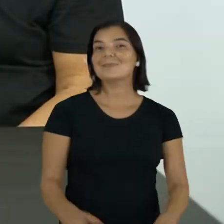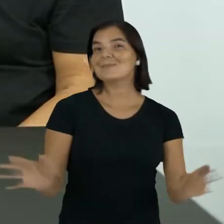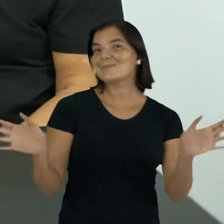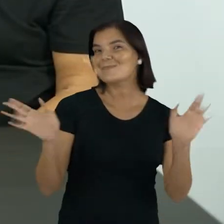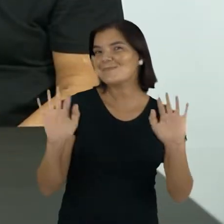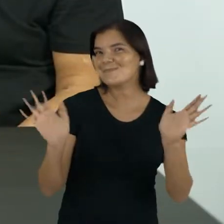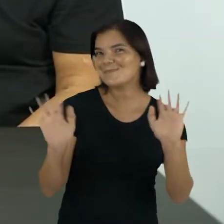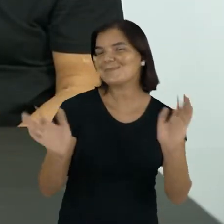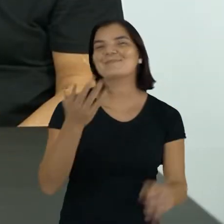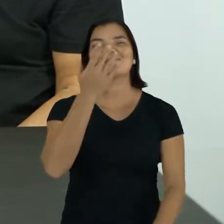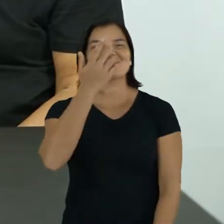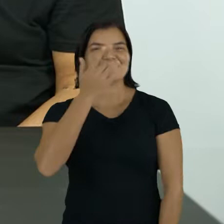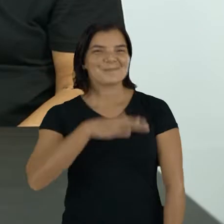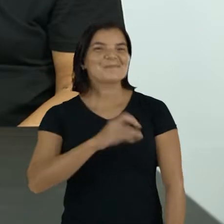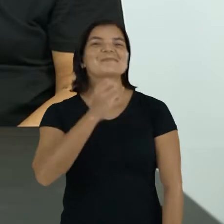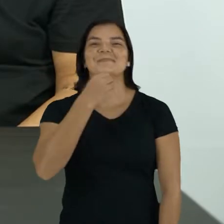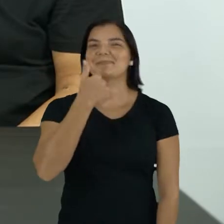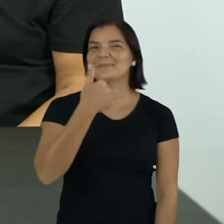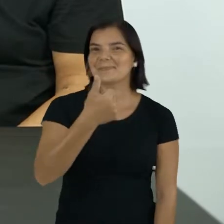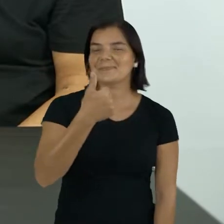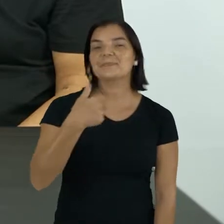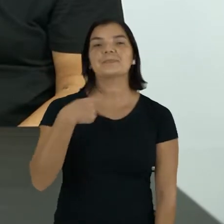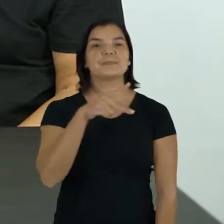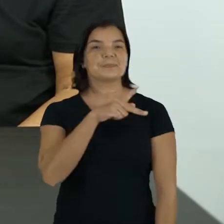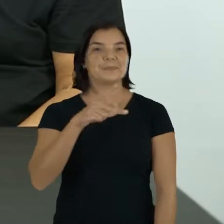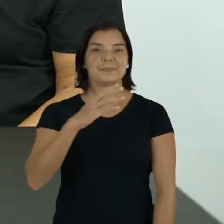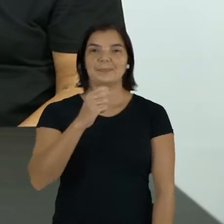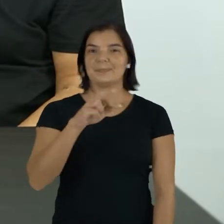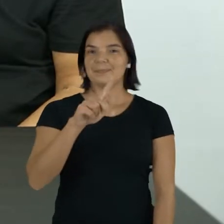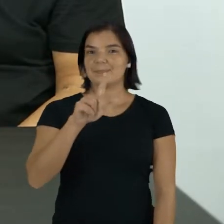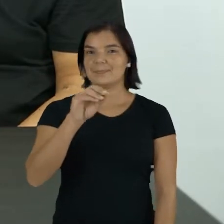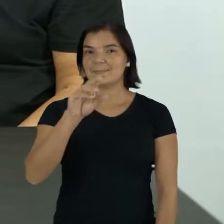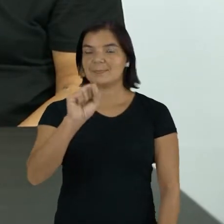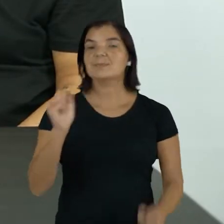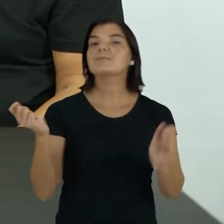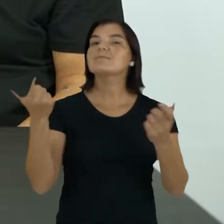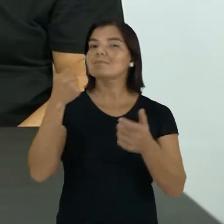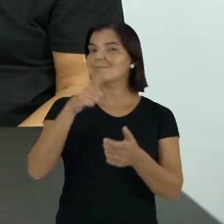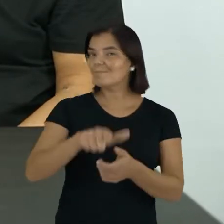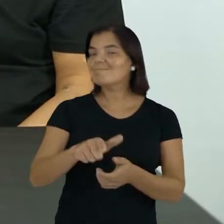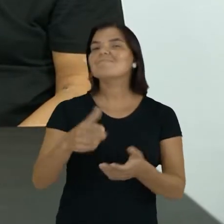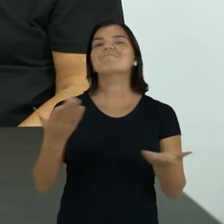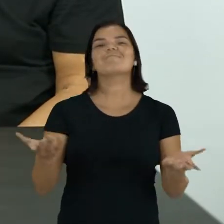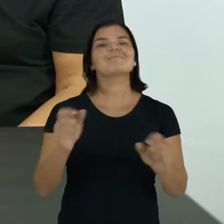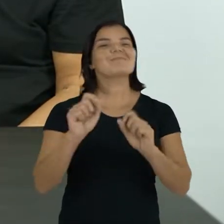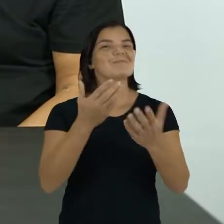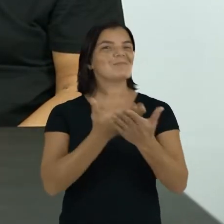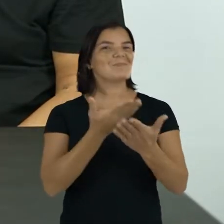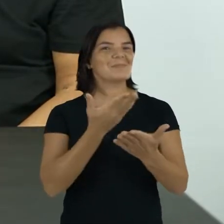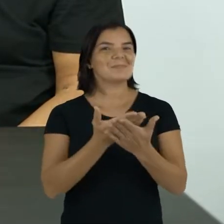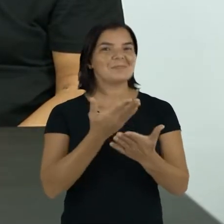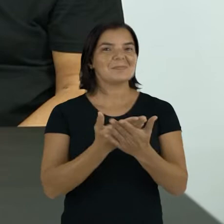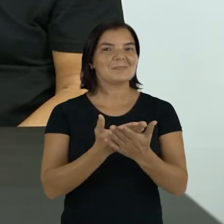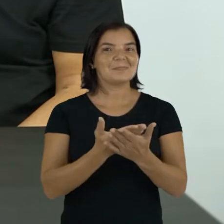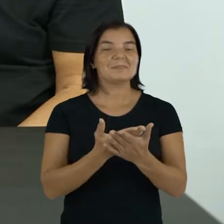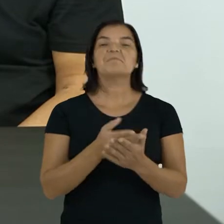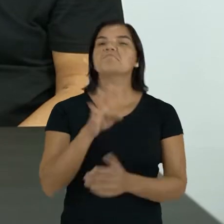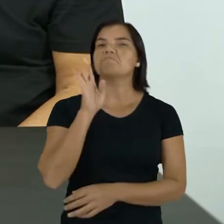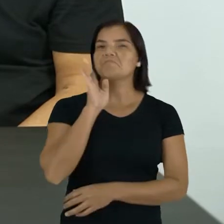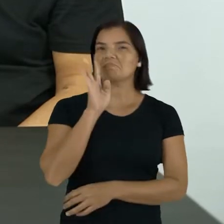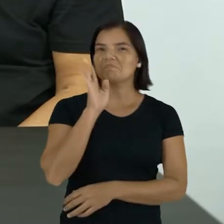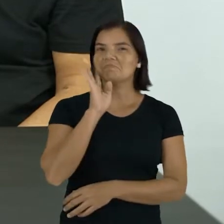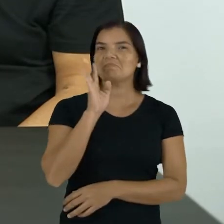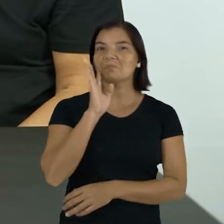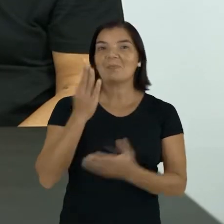Olá, crianças! Tudo bem? Eu sou o professor Carlos e estou aqui novamente com vocês para mais uma aula bem